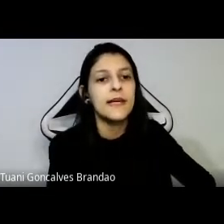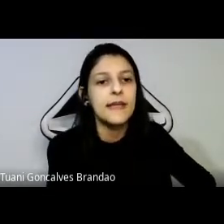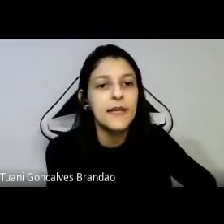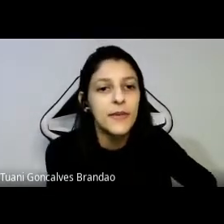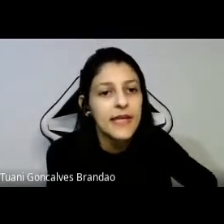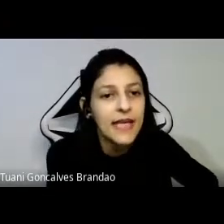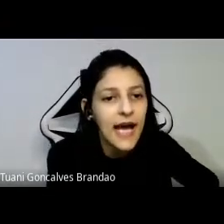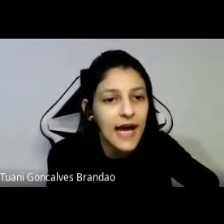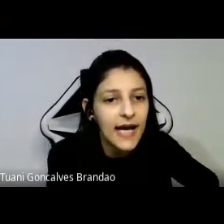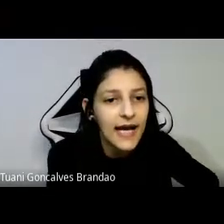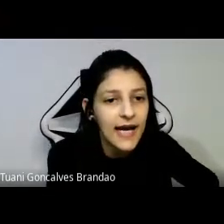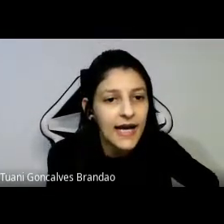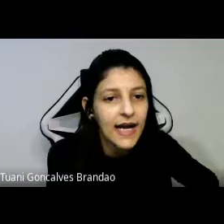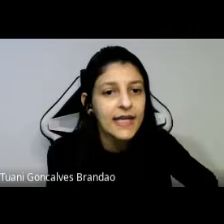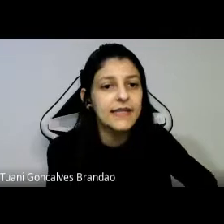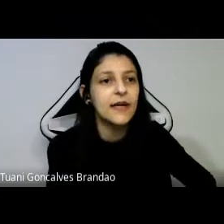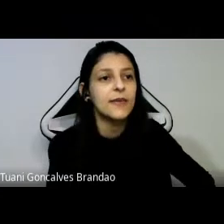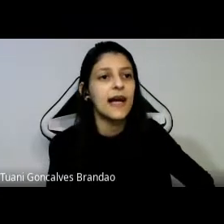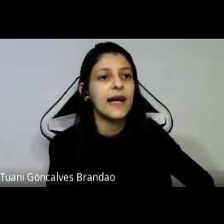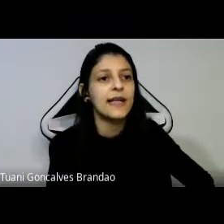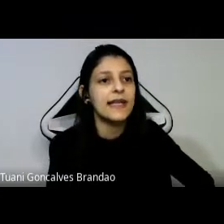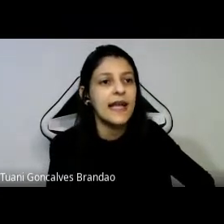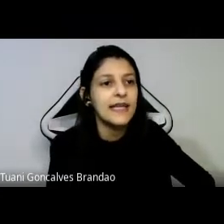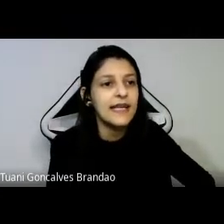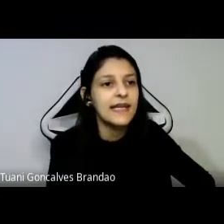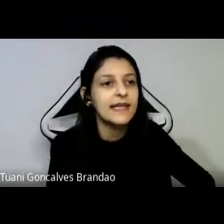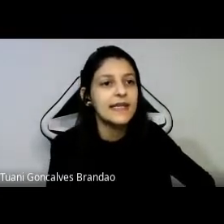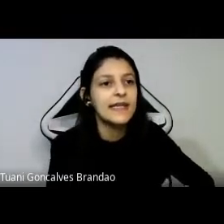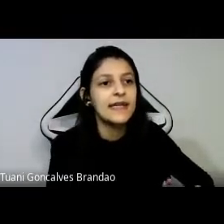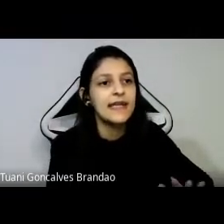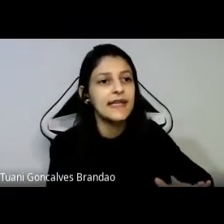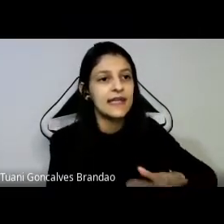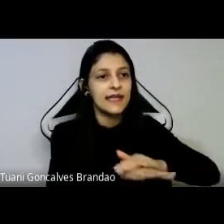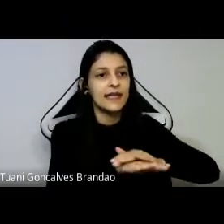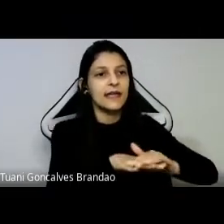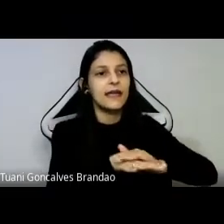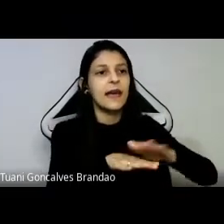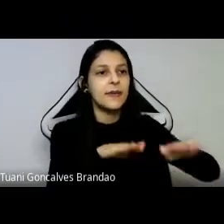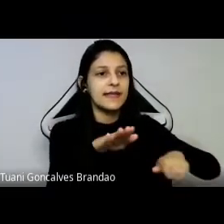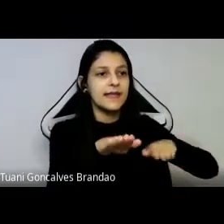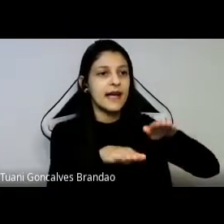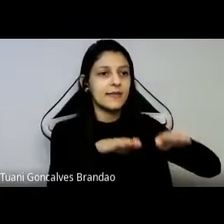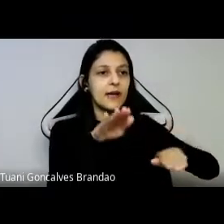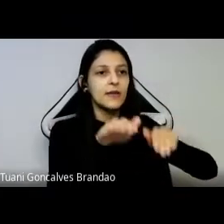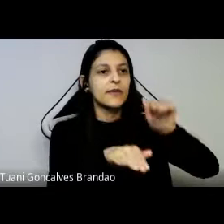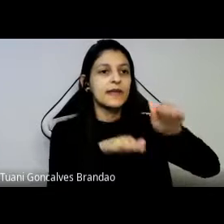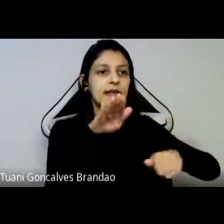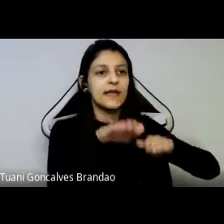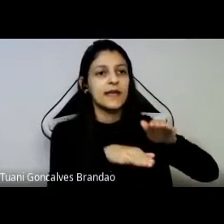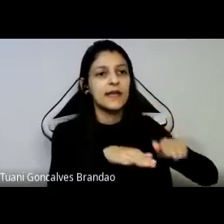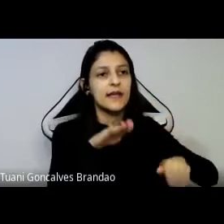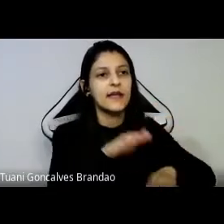Vocês perceberam aqui a questão da linha que representa as mãos?